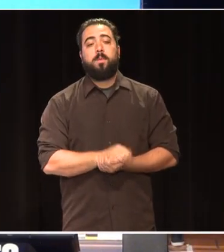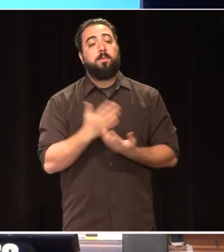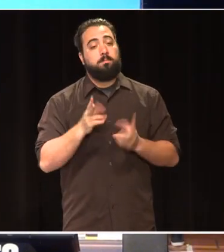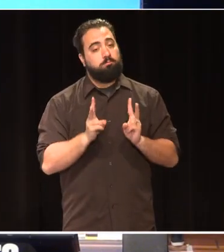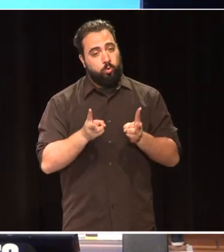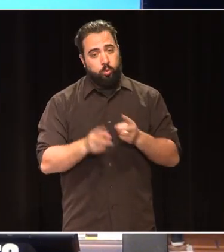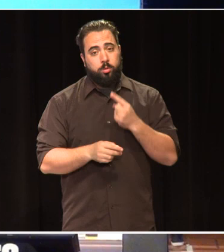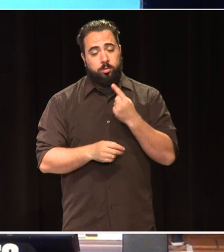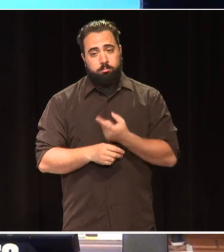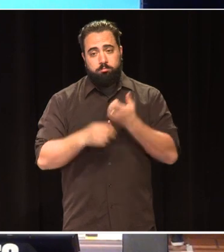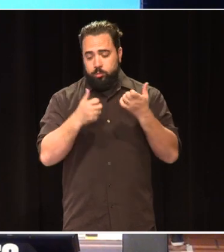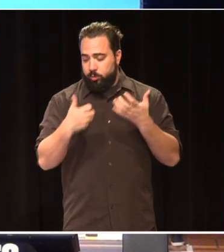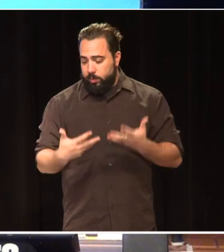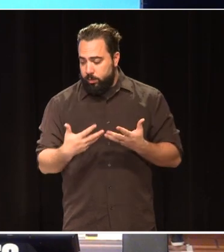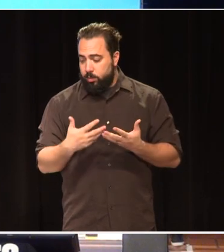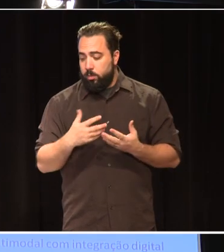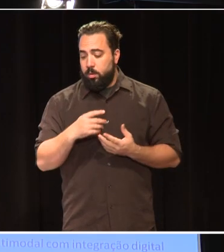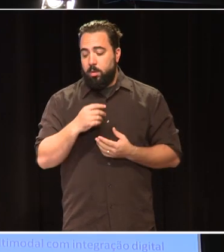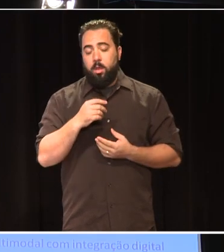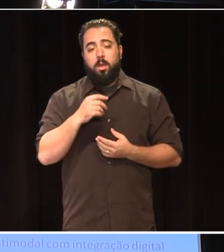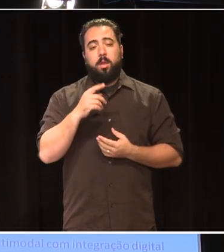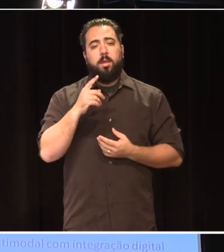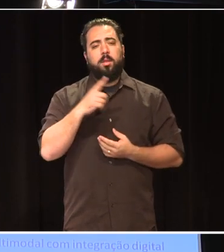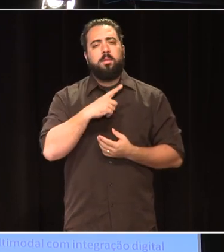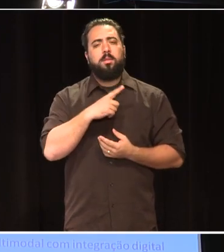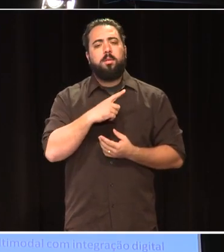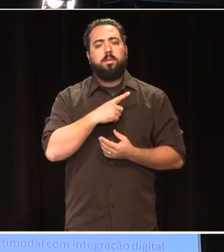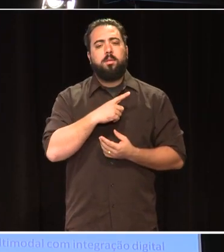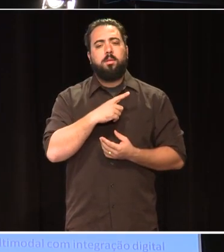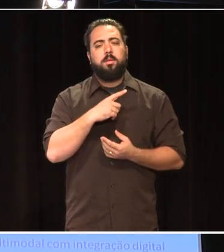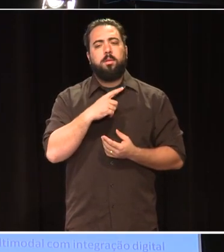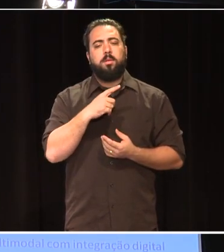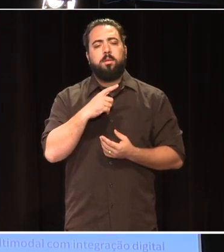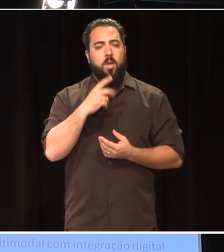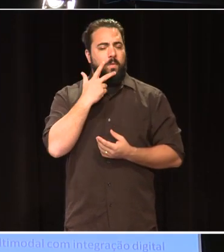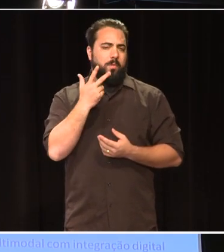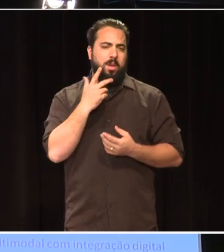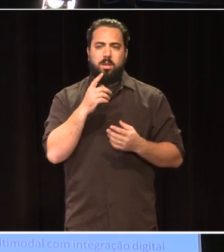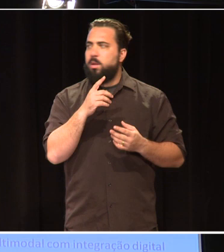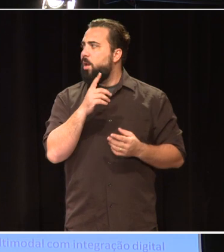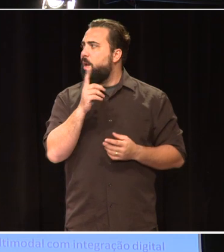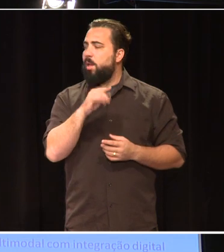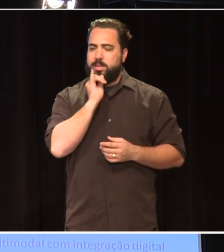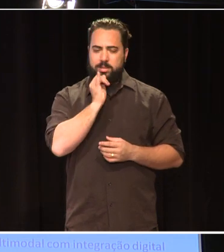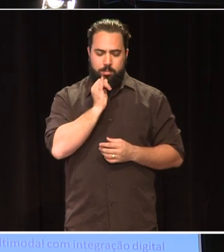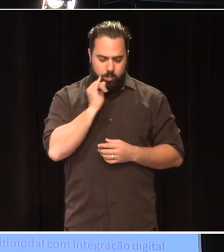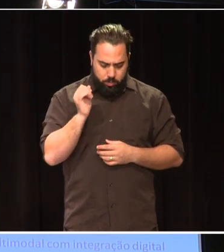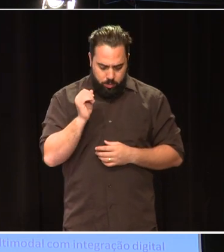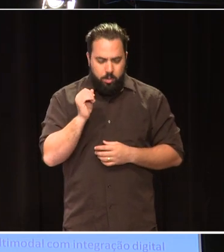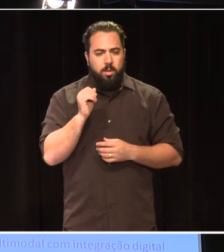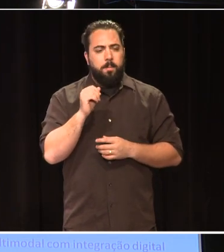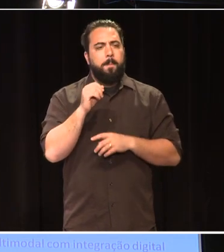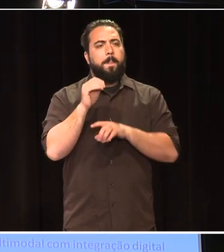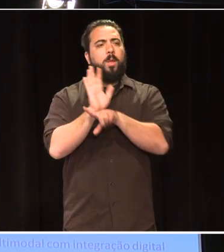continuando aqui, o Pierre Levy, por exemplo, ele tem ele fala num determinado momento, falando do cinema,